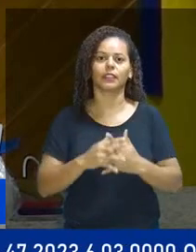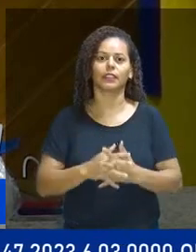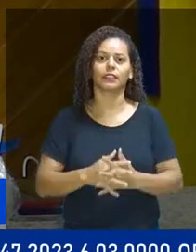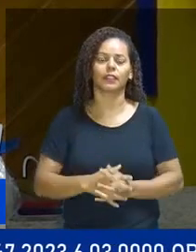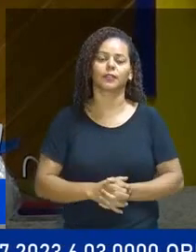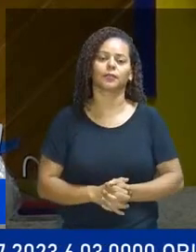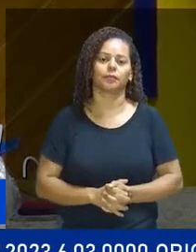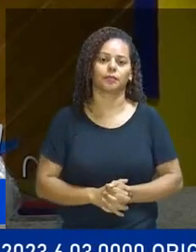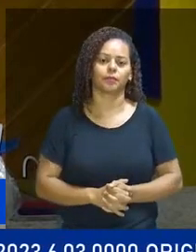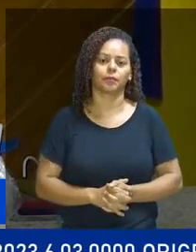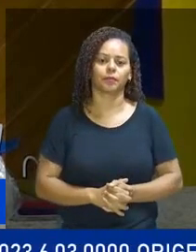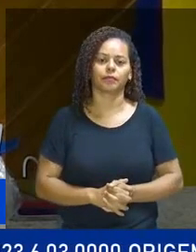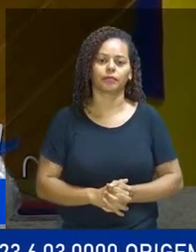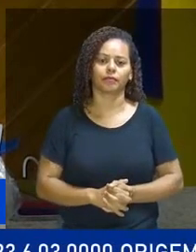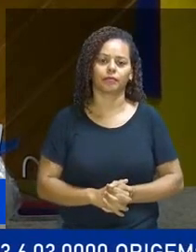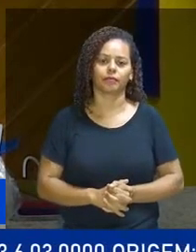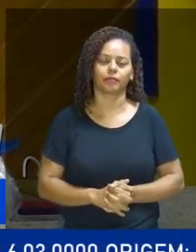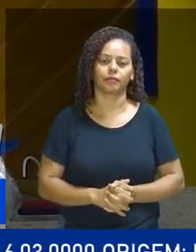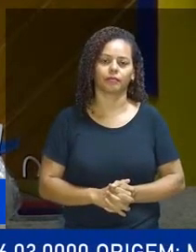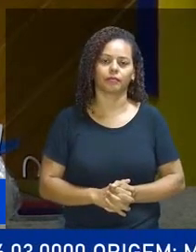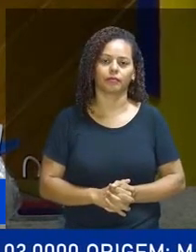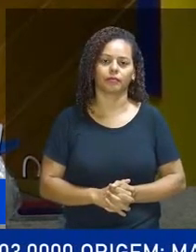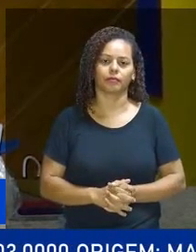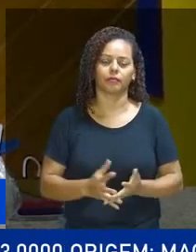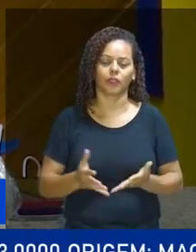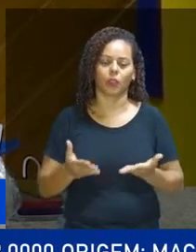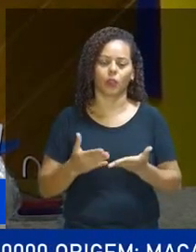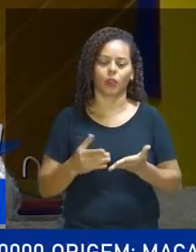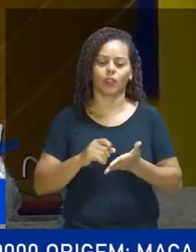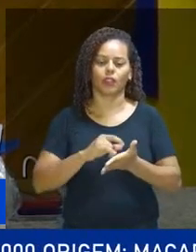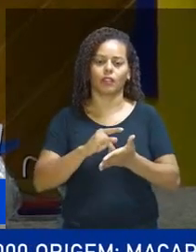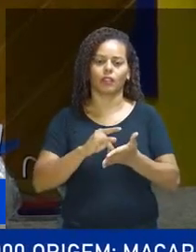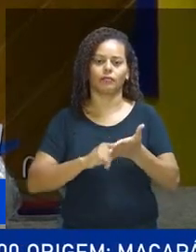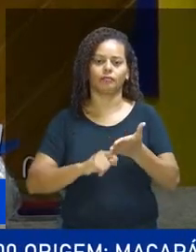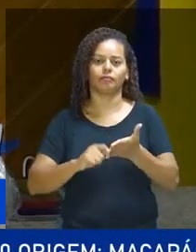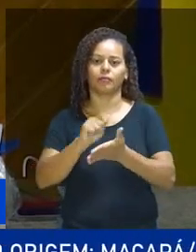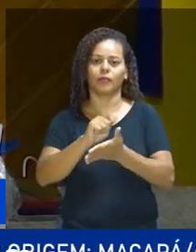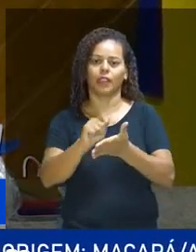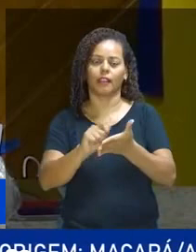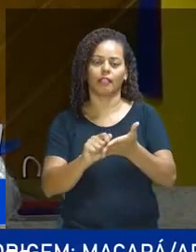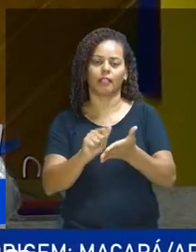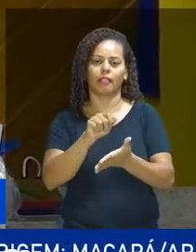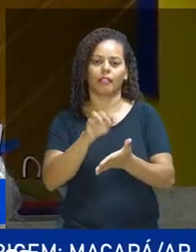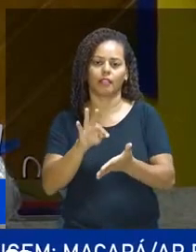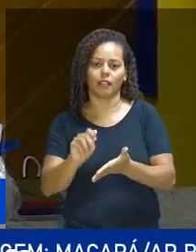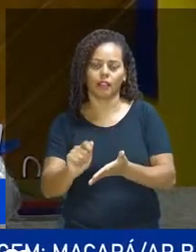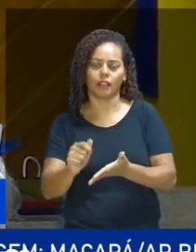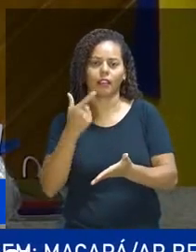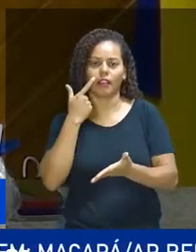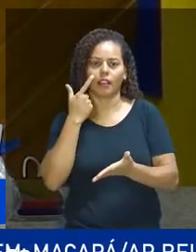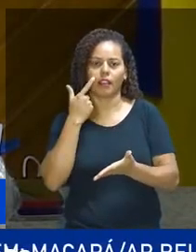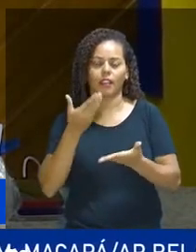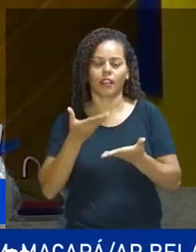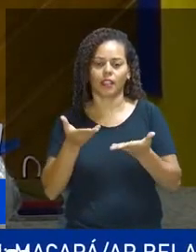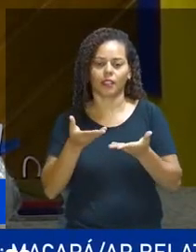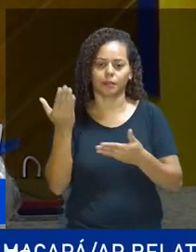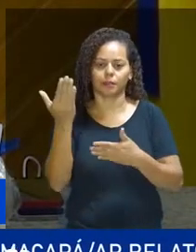óbices, submetendo, aliás, a ata da sessão de ontem aos ilustres pares, se não houver óbice, eu declaro a